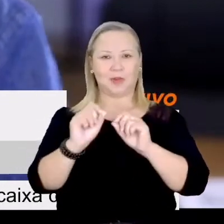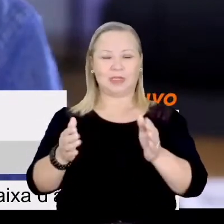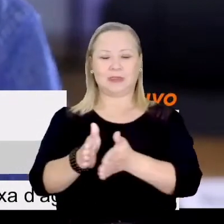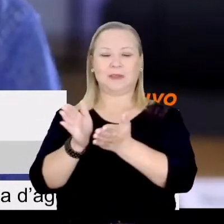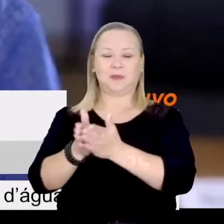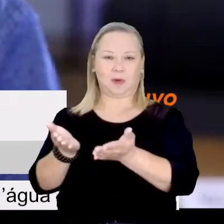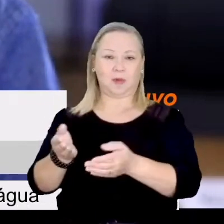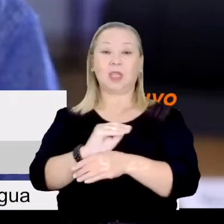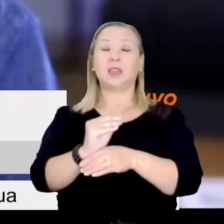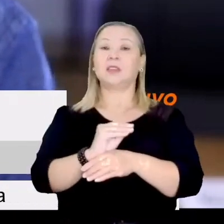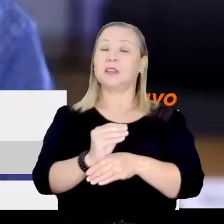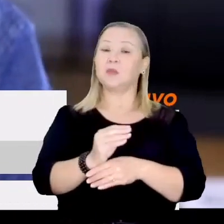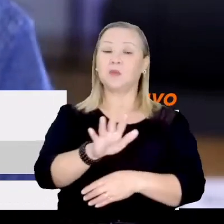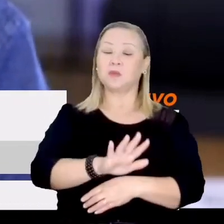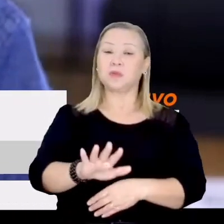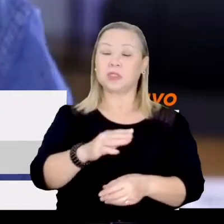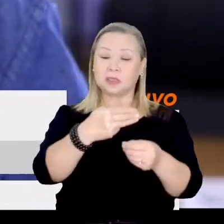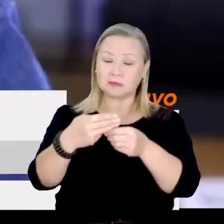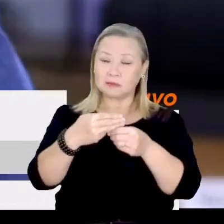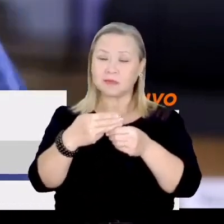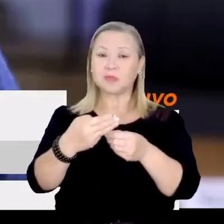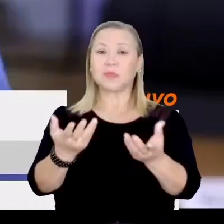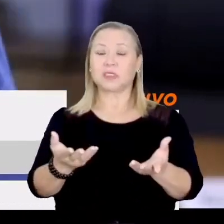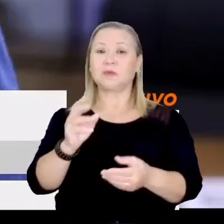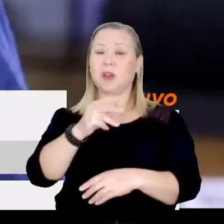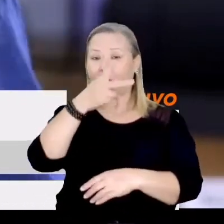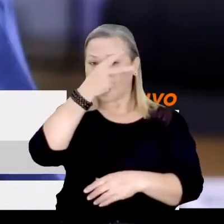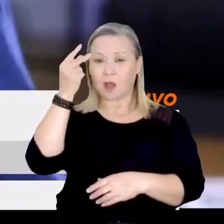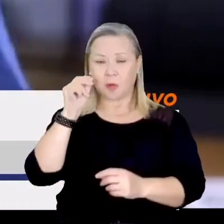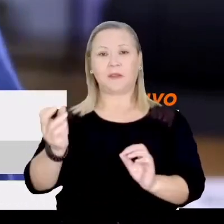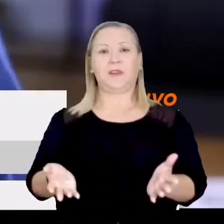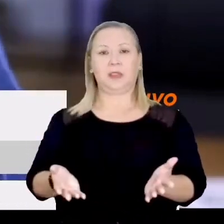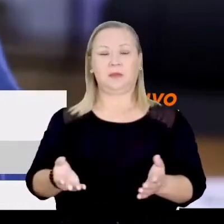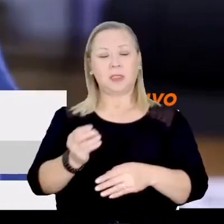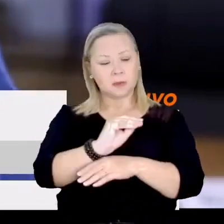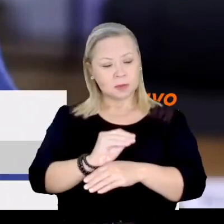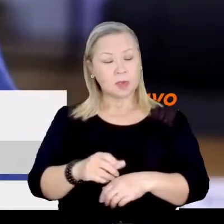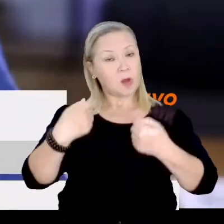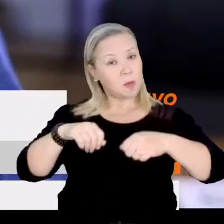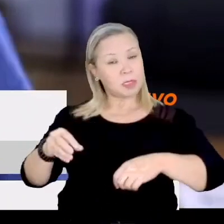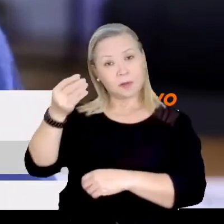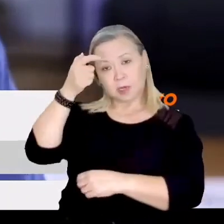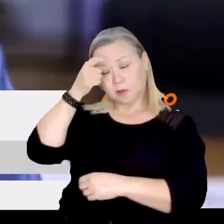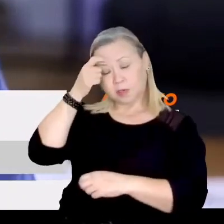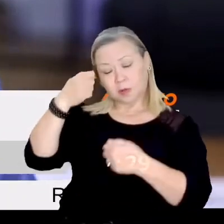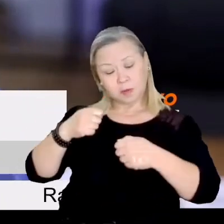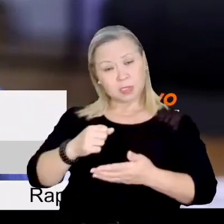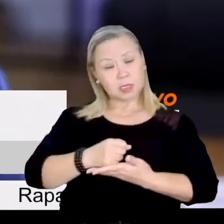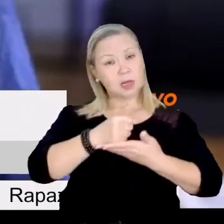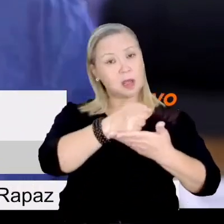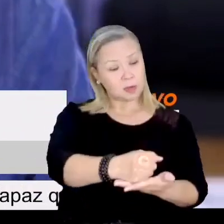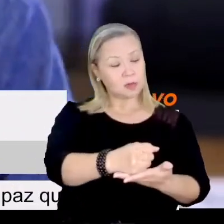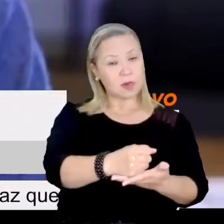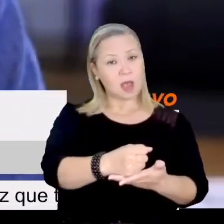quem cuida do povo pobre que está na rua é o prefeito. Então nós temos que ter consciência que temos que ajudar os prefeitos. Nós temos que ter consciência que é preciso